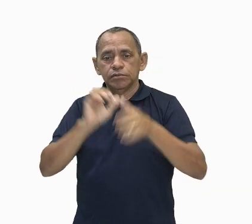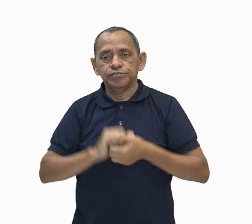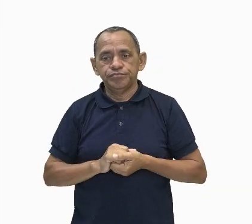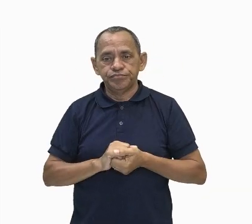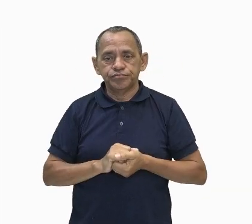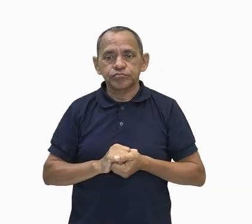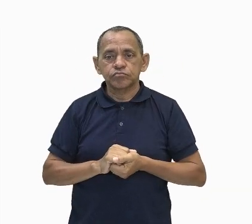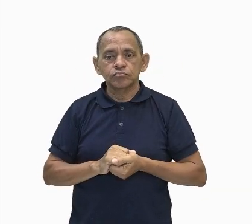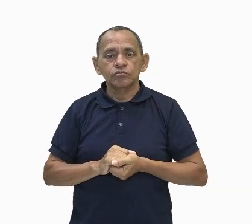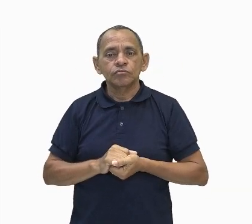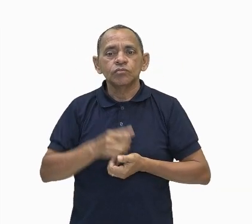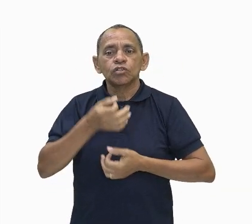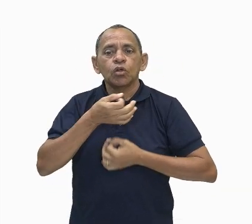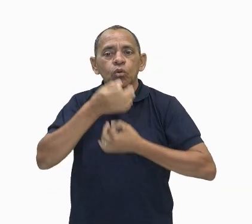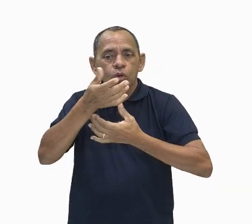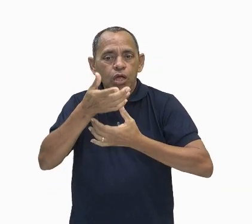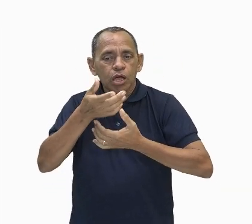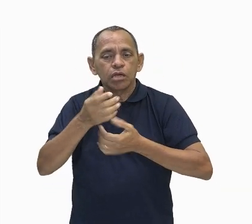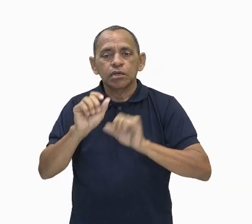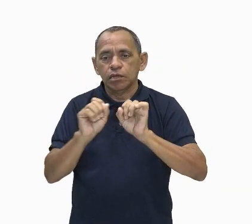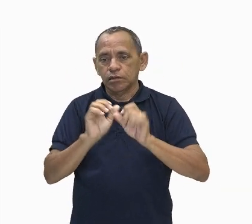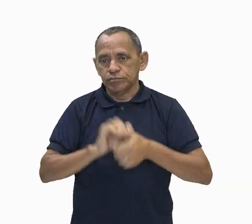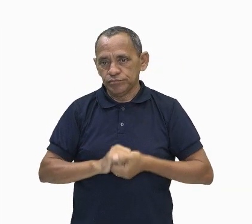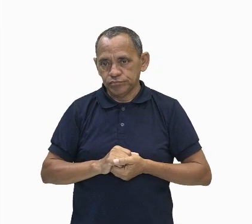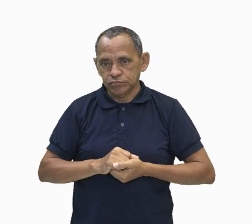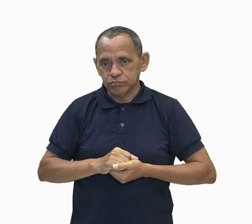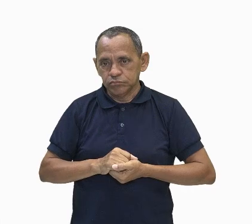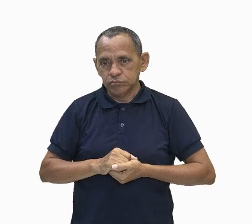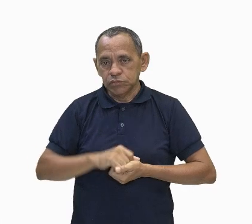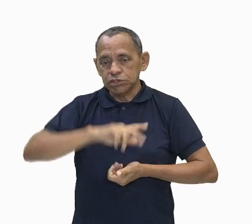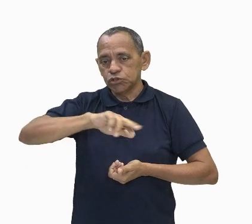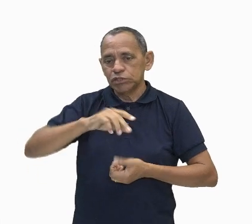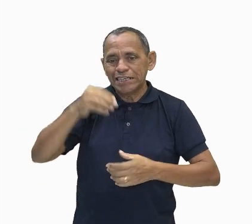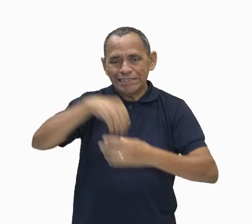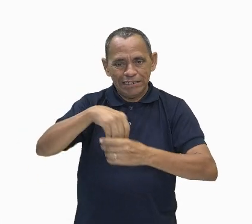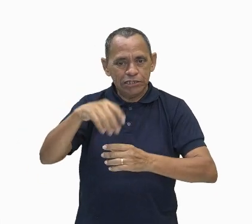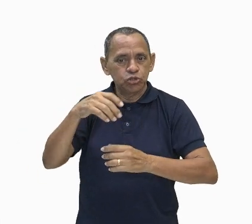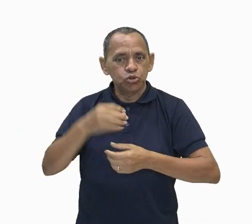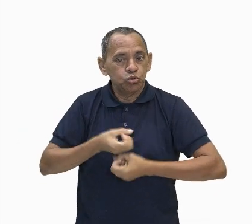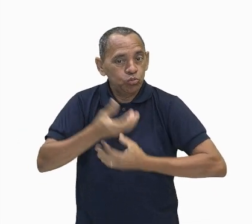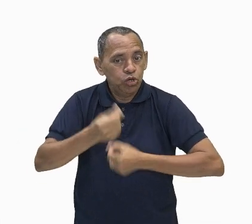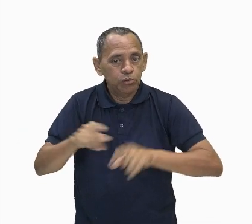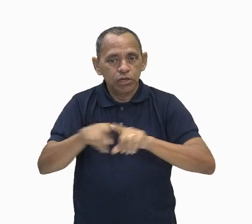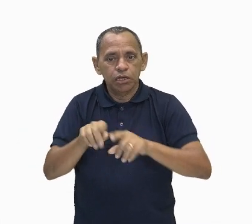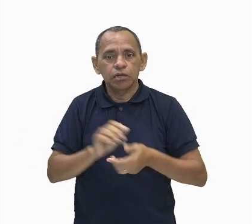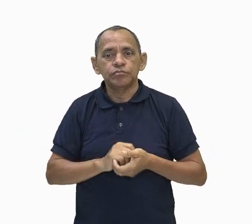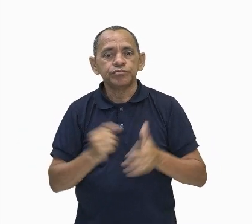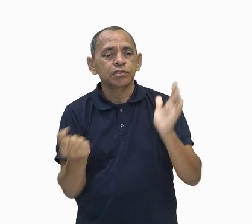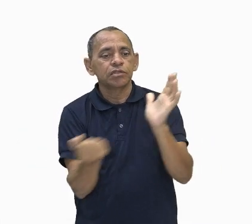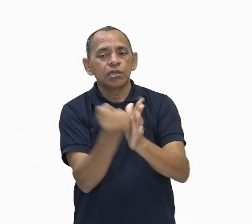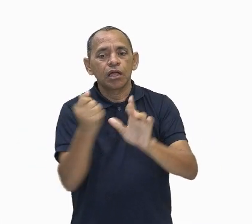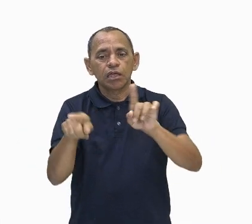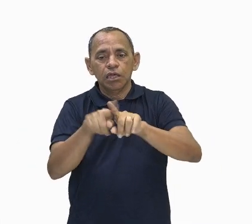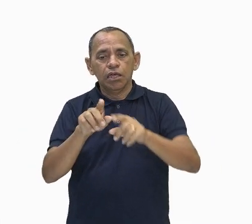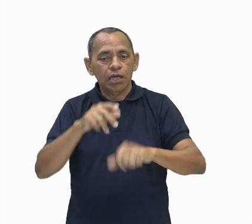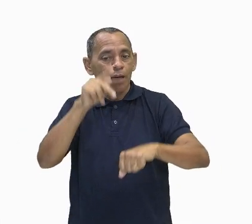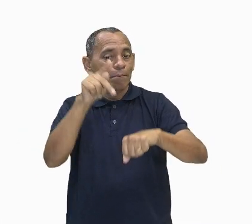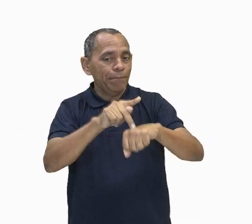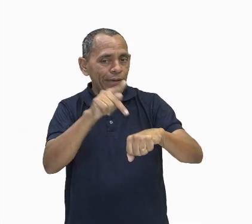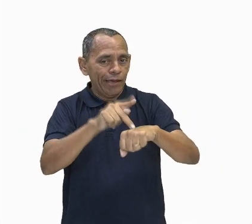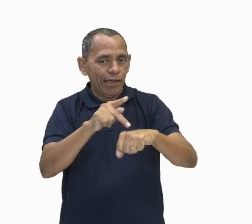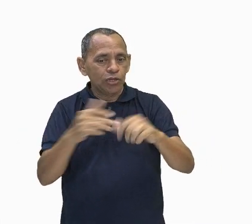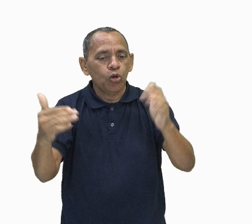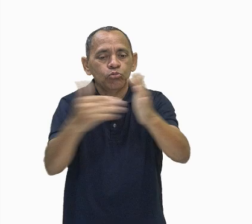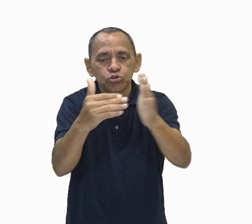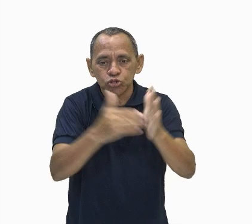que está sugerido, mas não está dito diretamente no poema, a gente tem um símbolo. A pedra vai simbolizar um obstáculo, uma dificuldade,